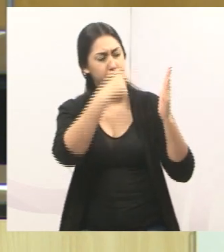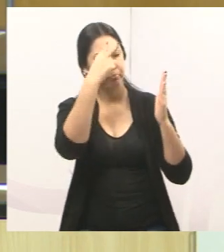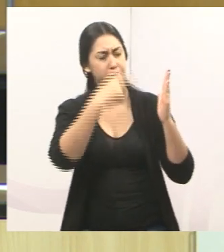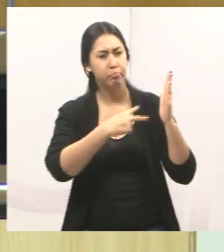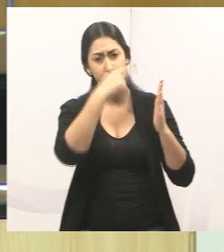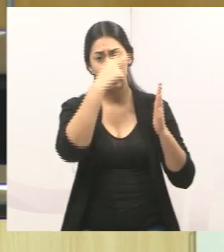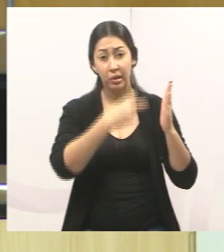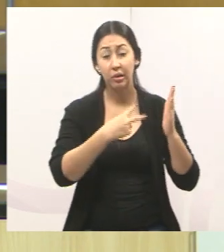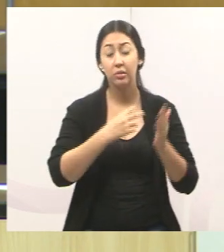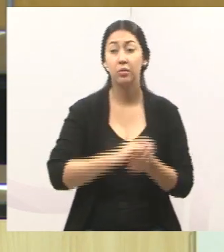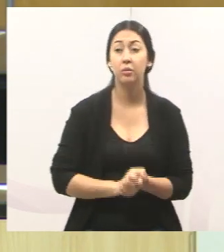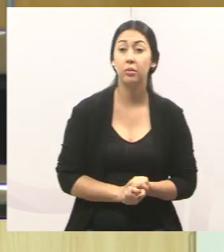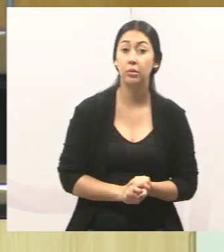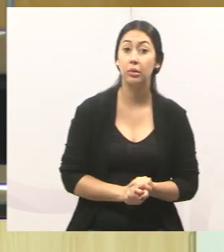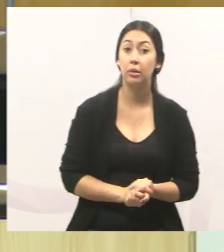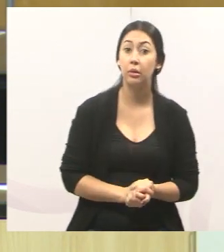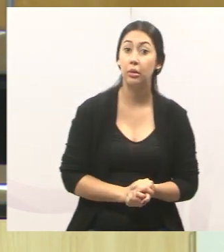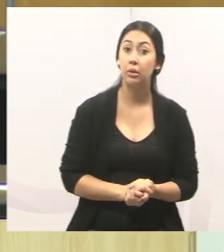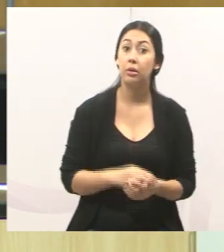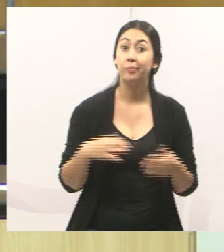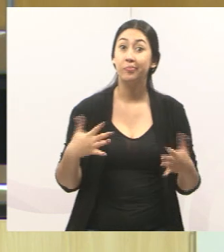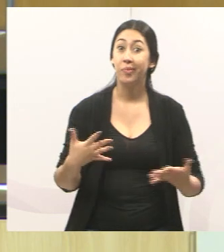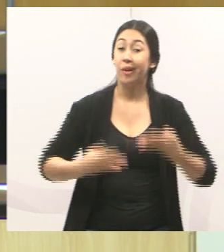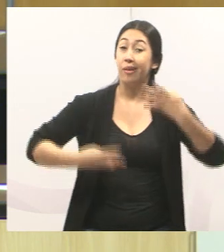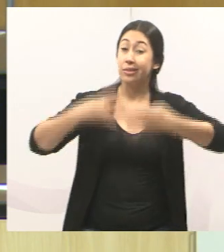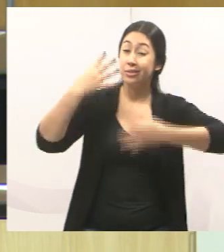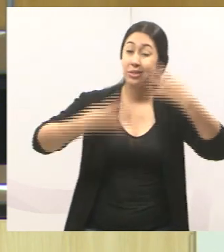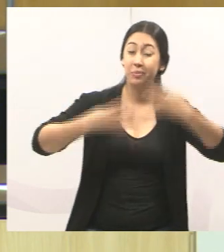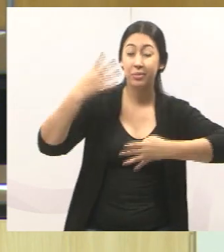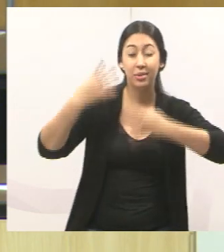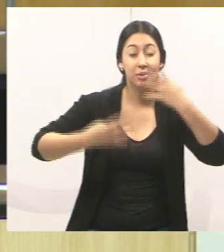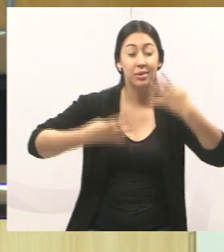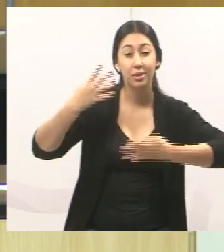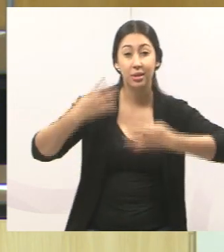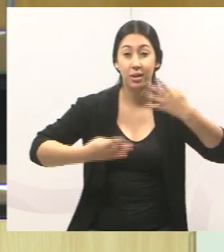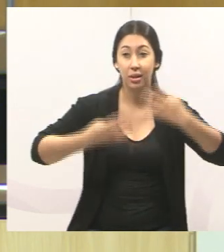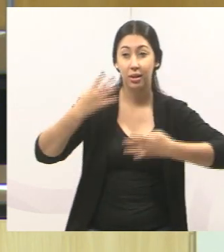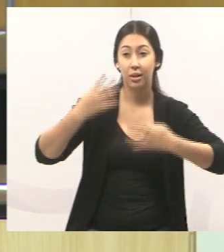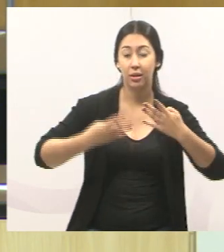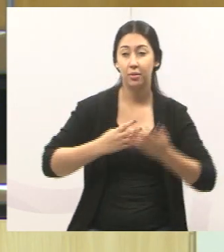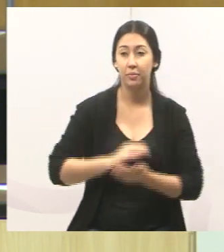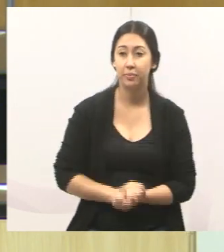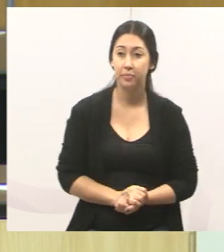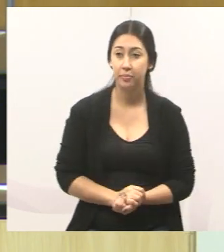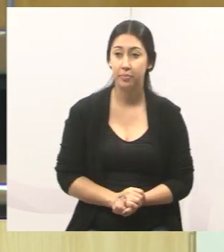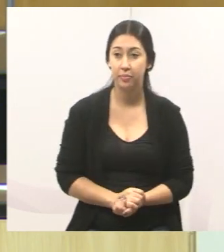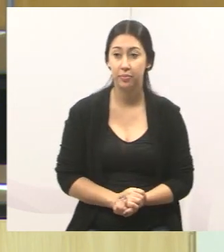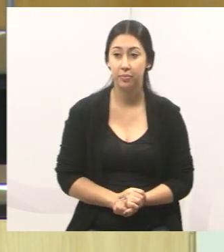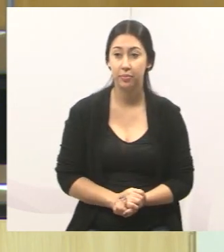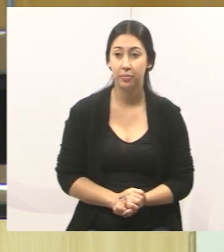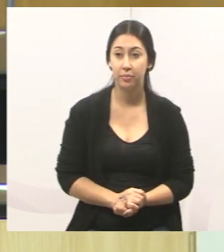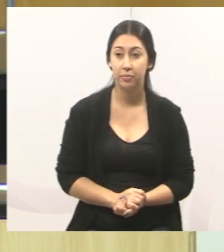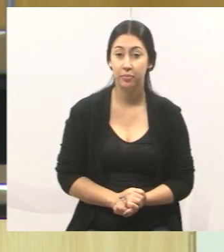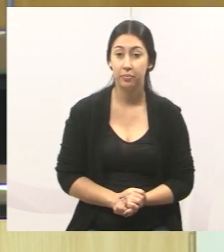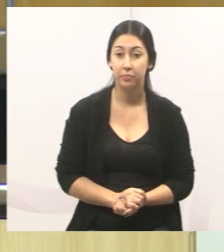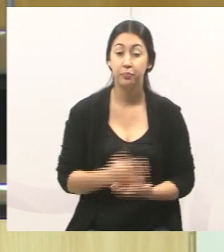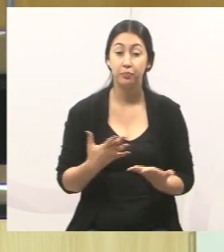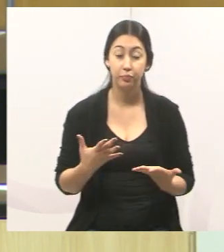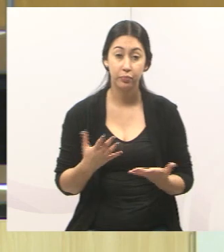Parlamento, o que seria gravemente afetado com o advento do prazo fatal para análise das contas.